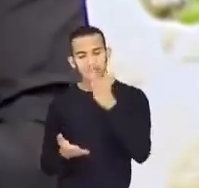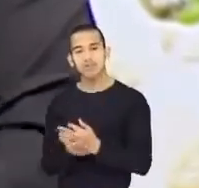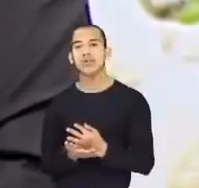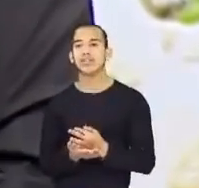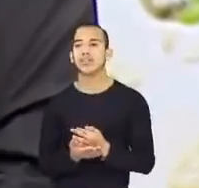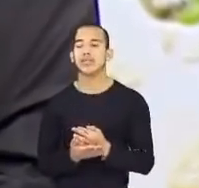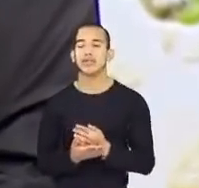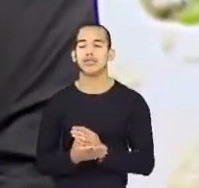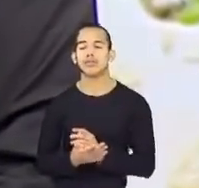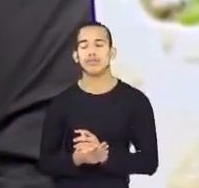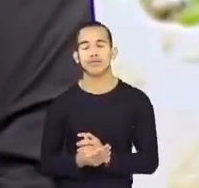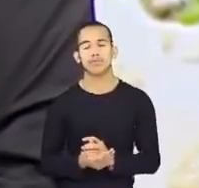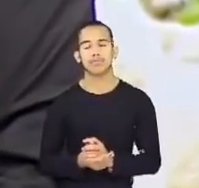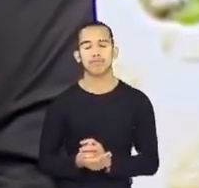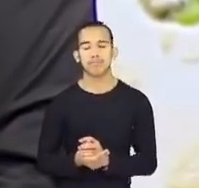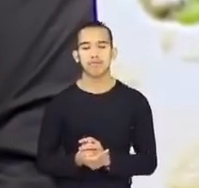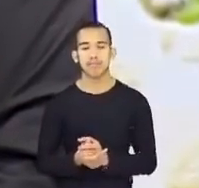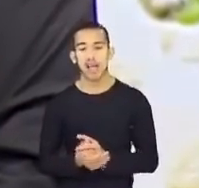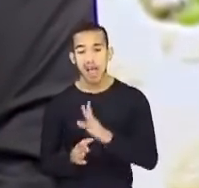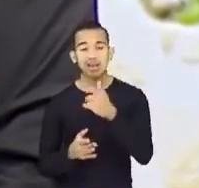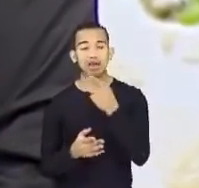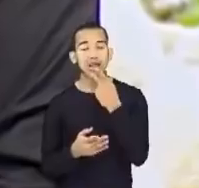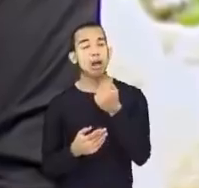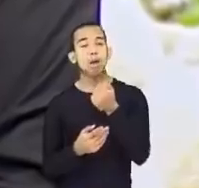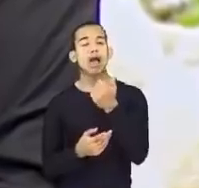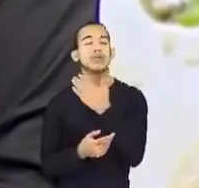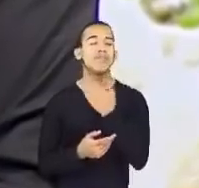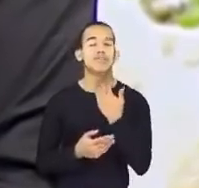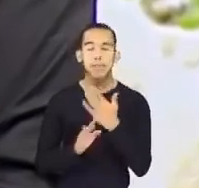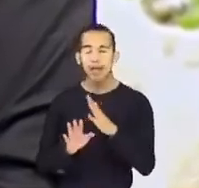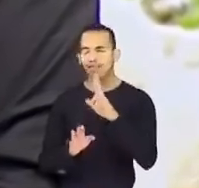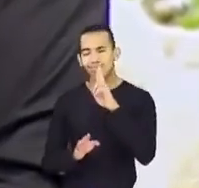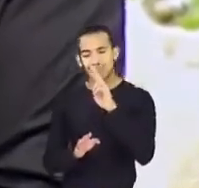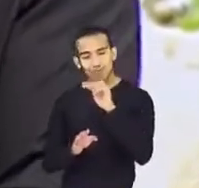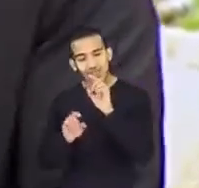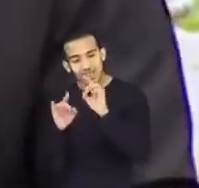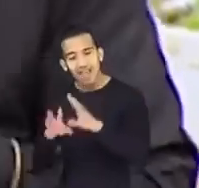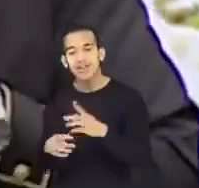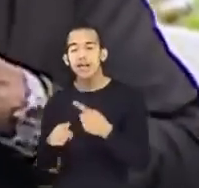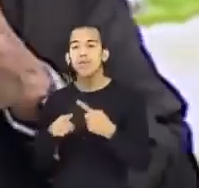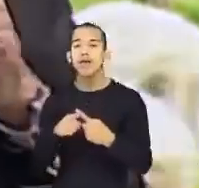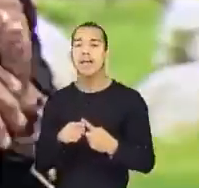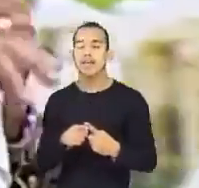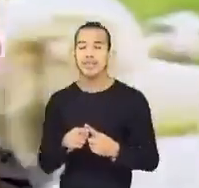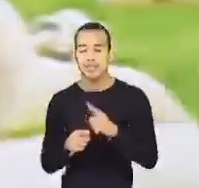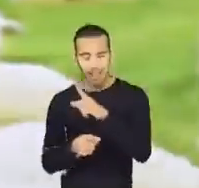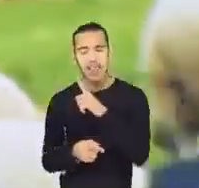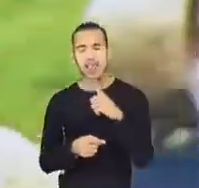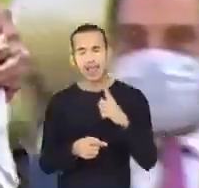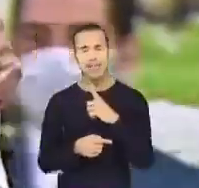Ele estava quase desfalecendo, ele disse, mas não desistiu. Por quê? Porque ele tinha